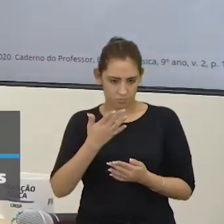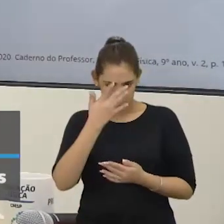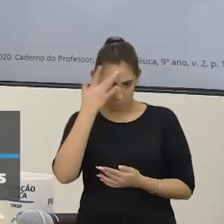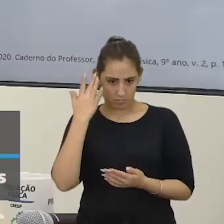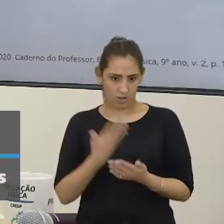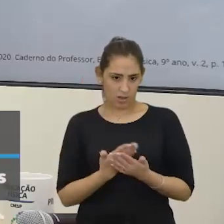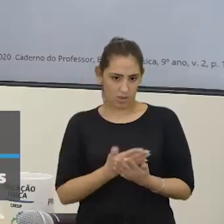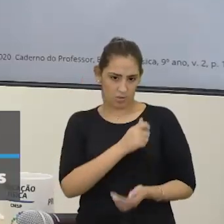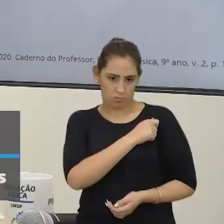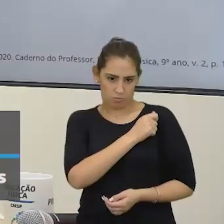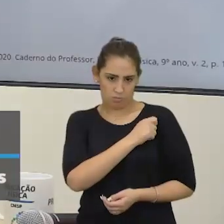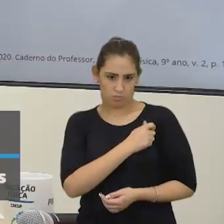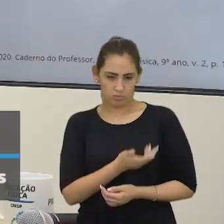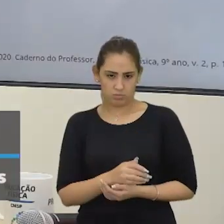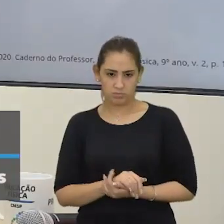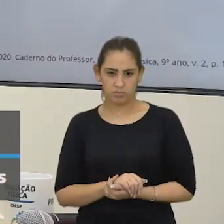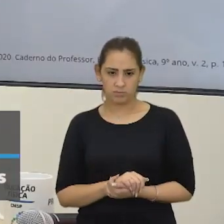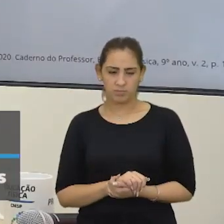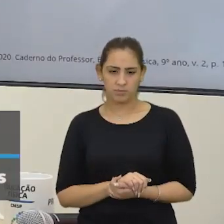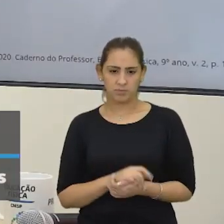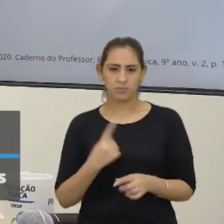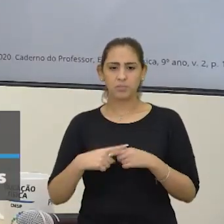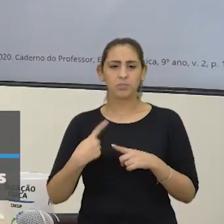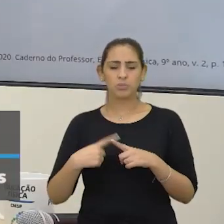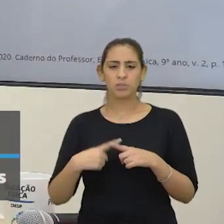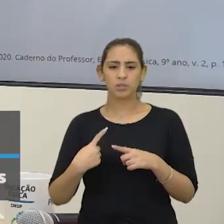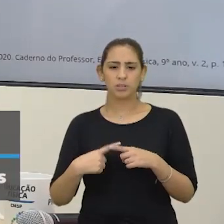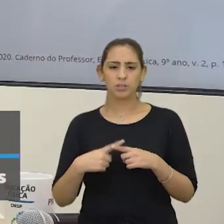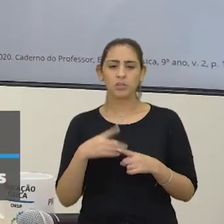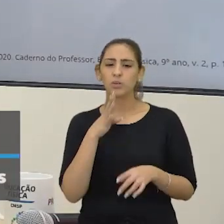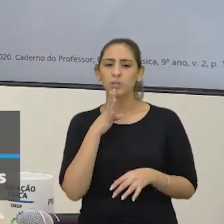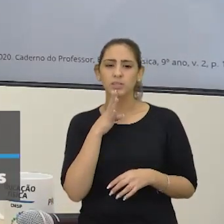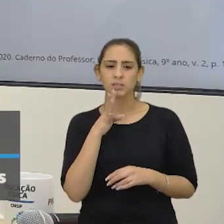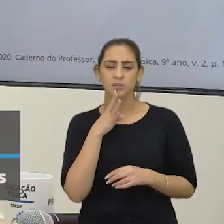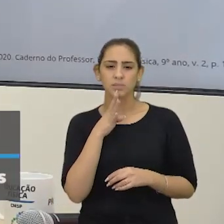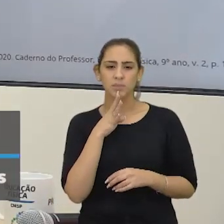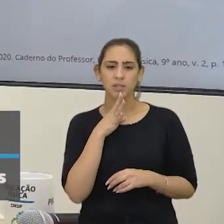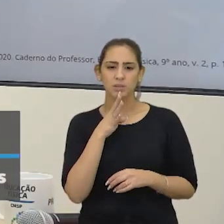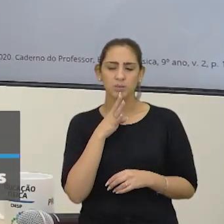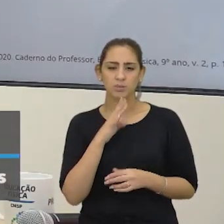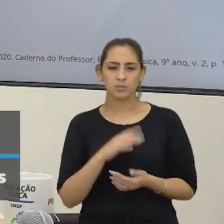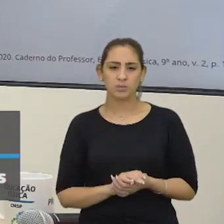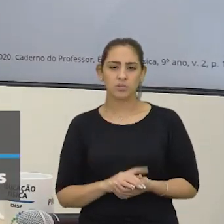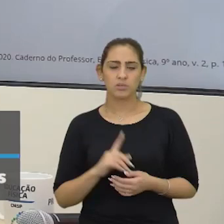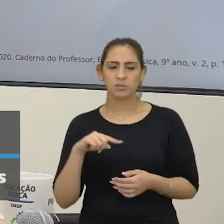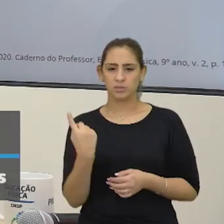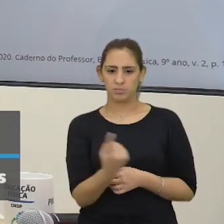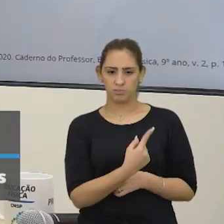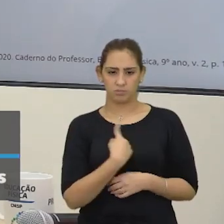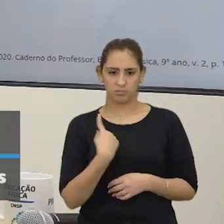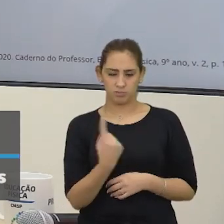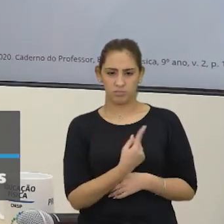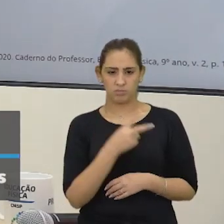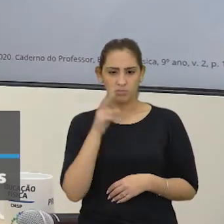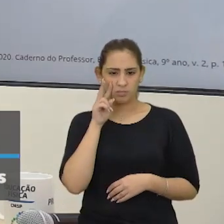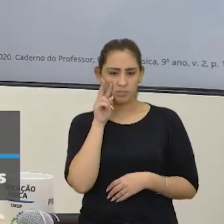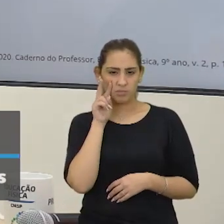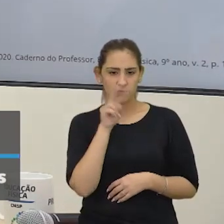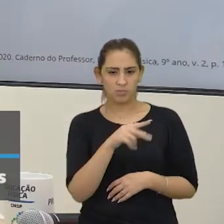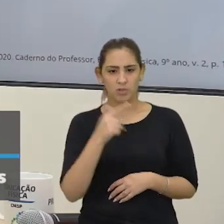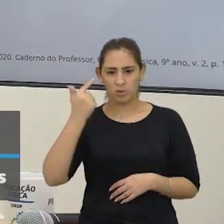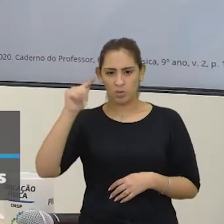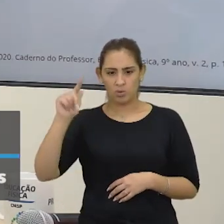outro lado da tela. Por quê? Porque é conhecimento. Então, nós passamos a ver outras modalidades